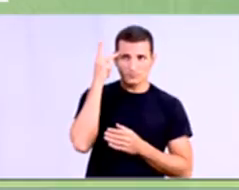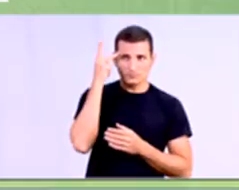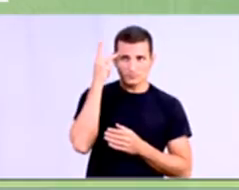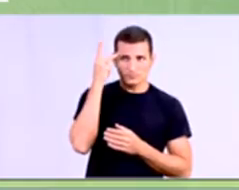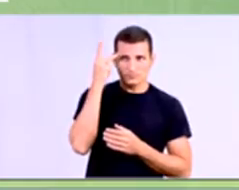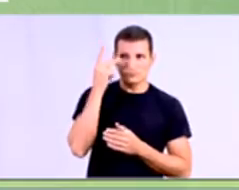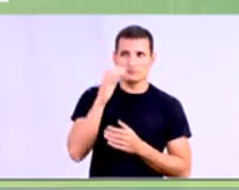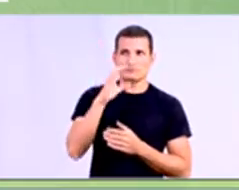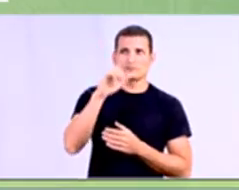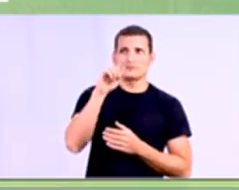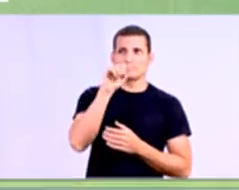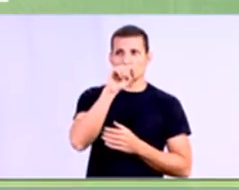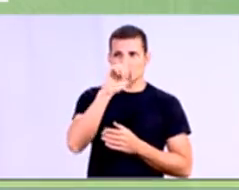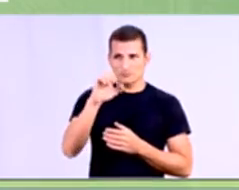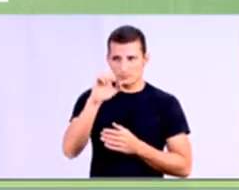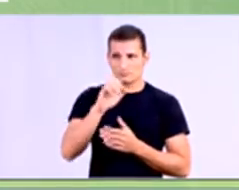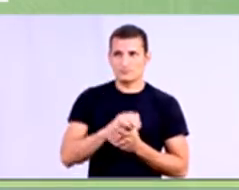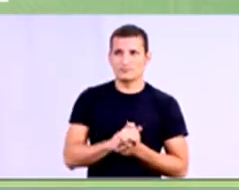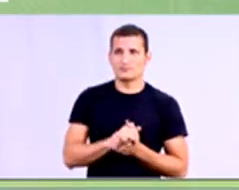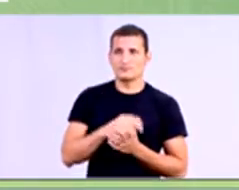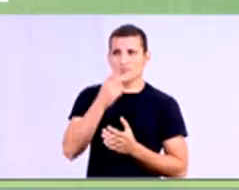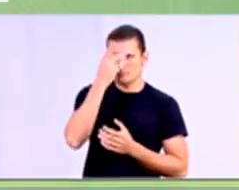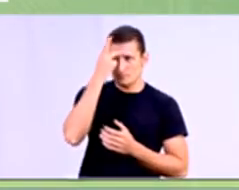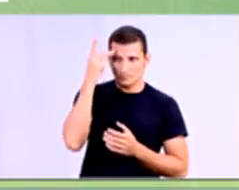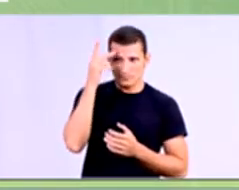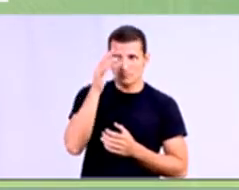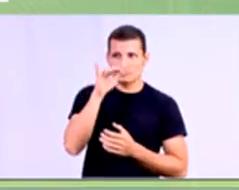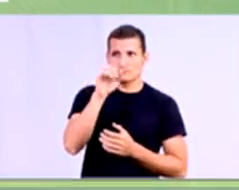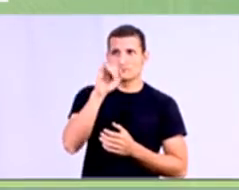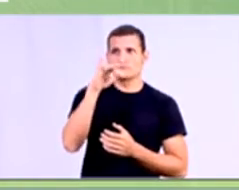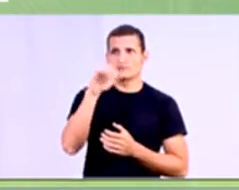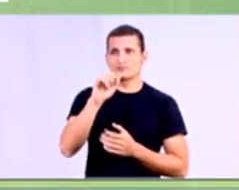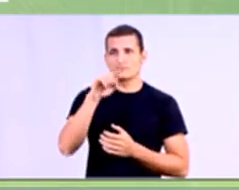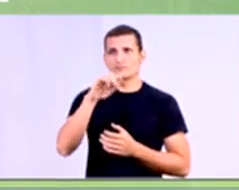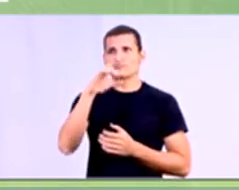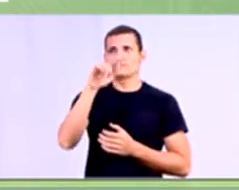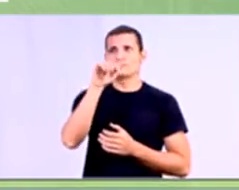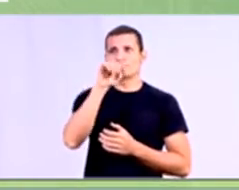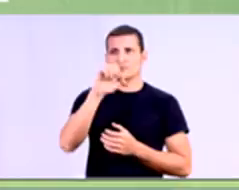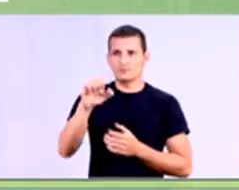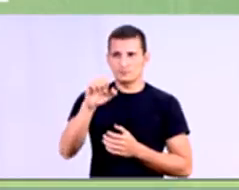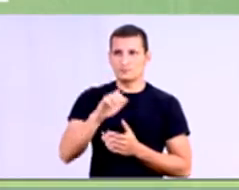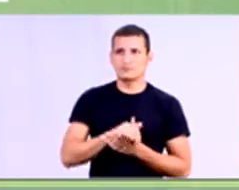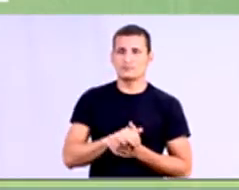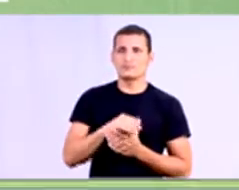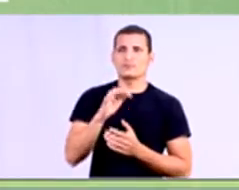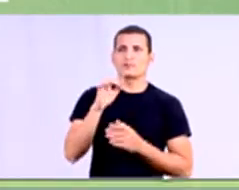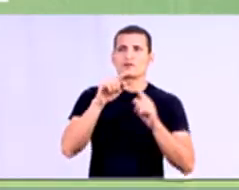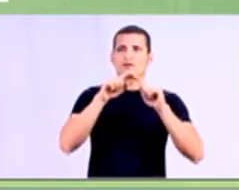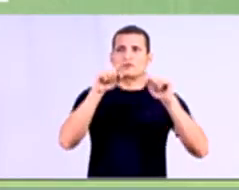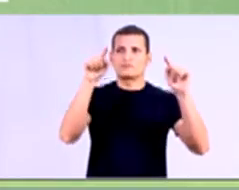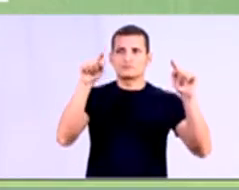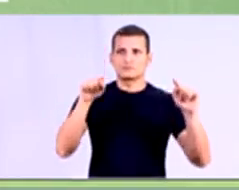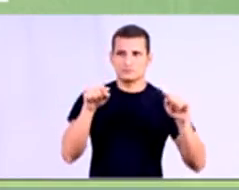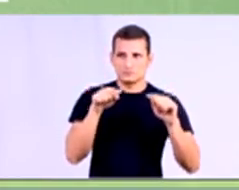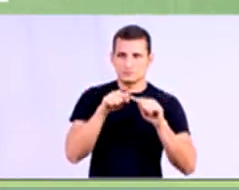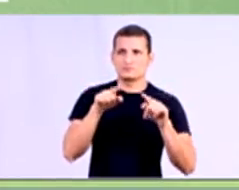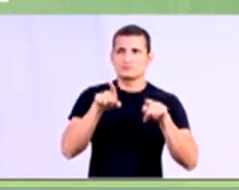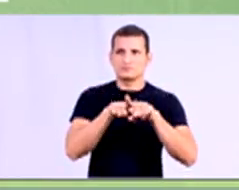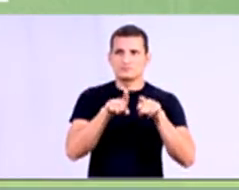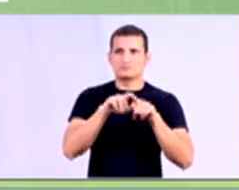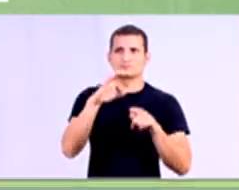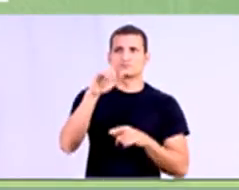ser uma classe também, uma entidade pessoa física, que também venha a ser uma classe, e uma entidade funcionário, também venha a ser uma